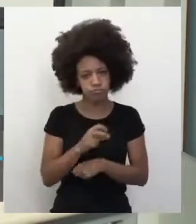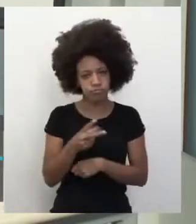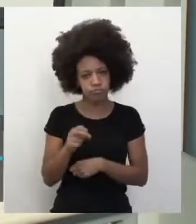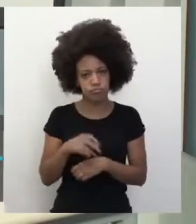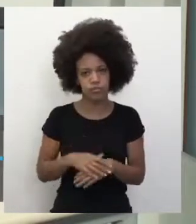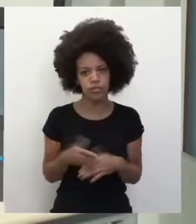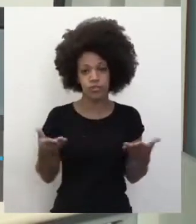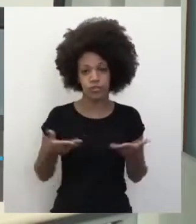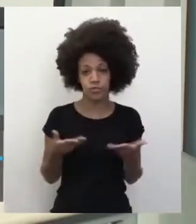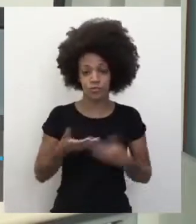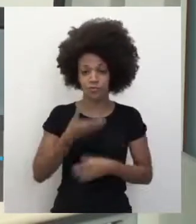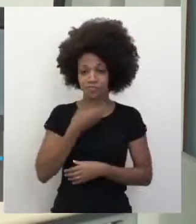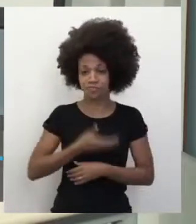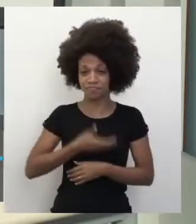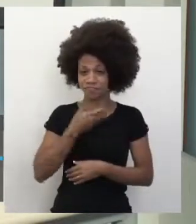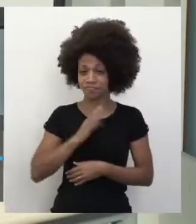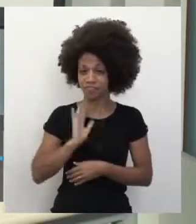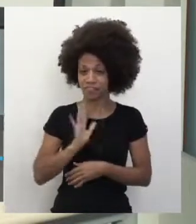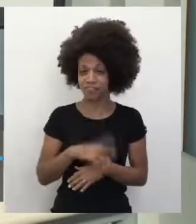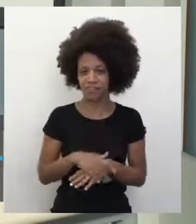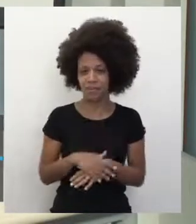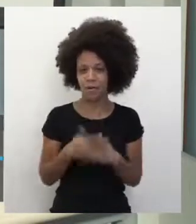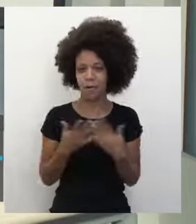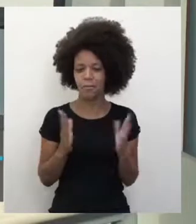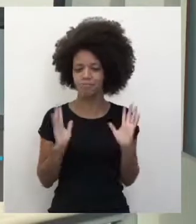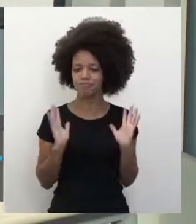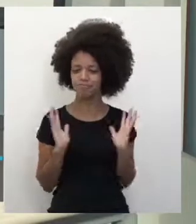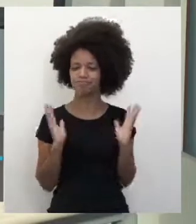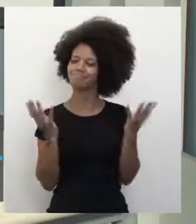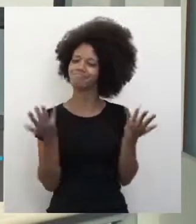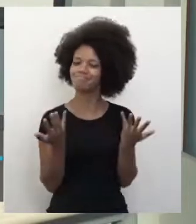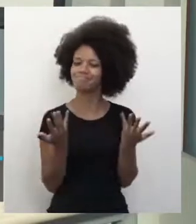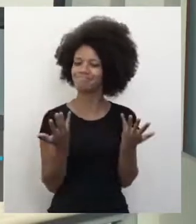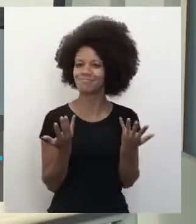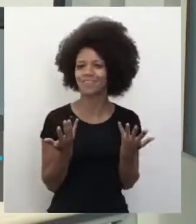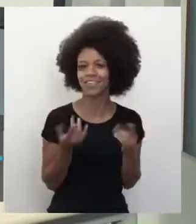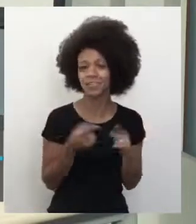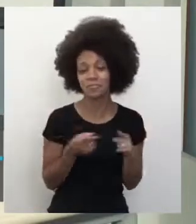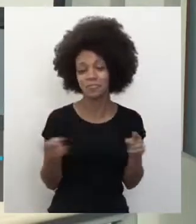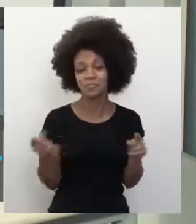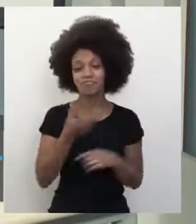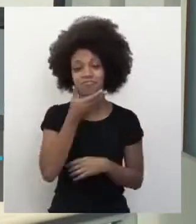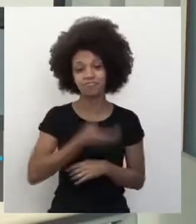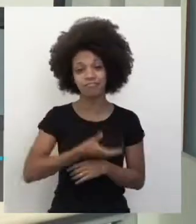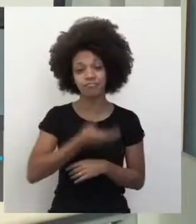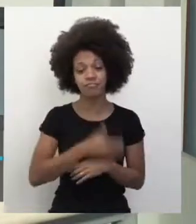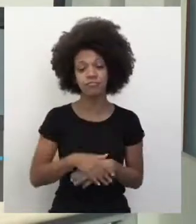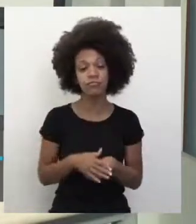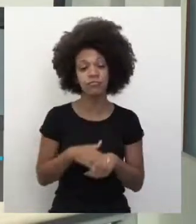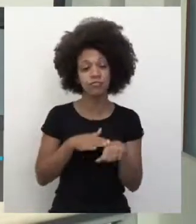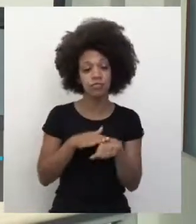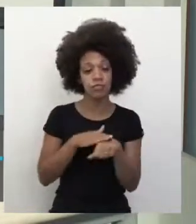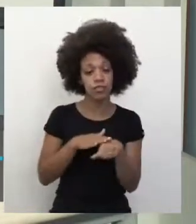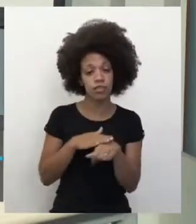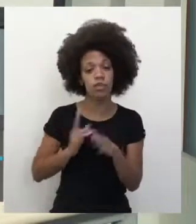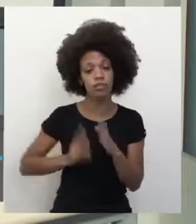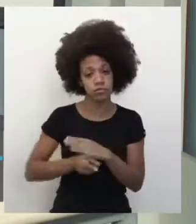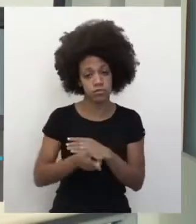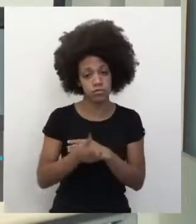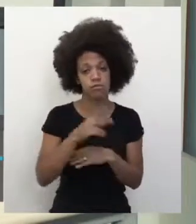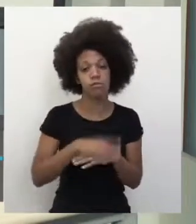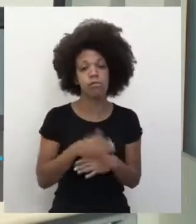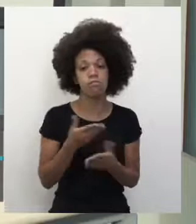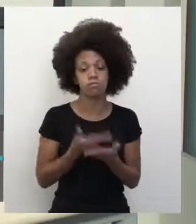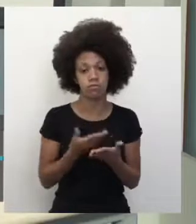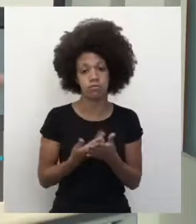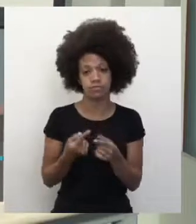ó, natalina já, para entrar no nosso clima de Natal. Hoje a gente vai conversar, dar continuidade à aula da